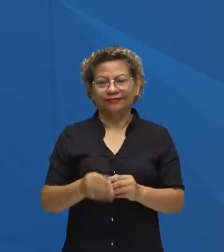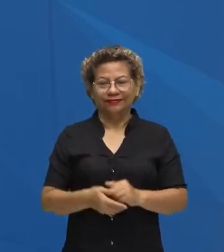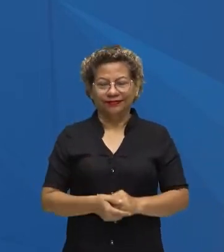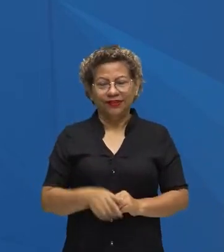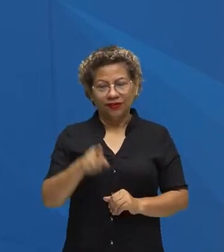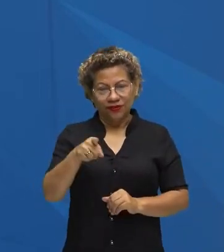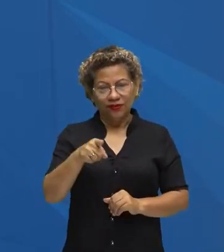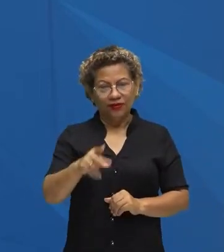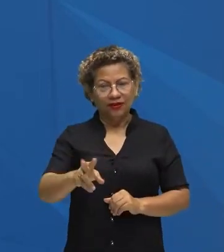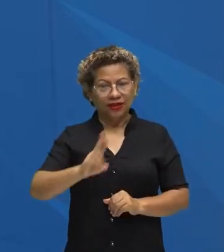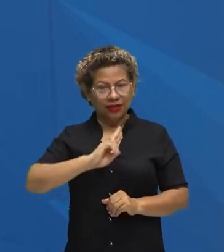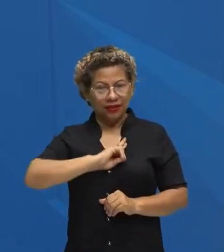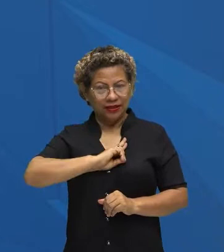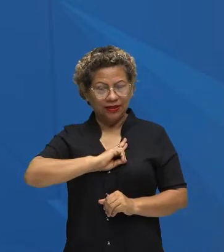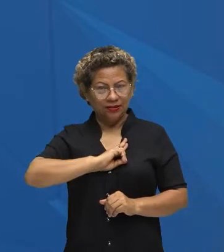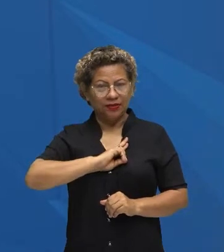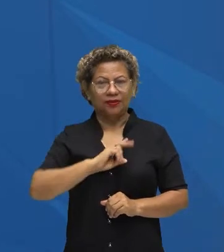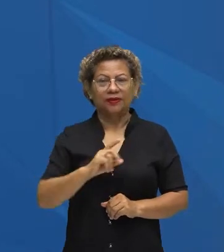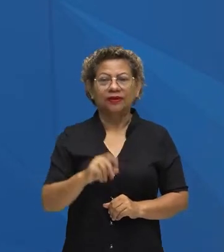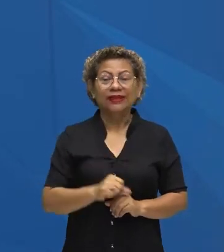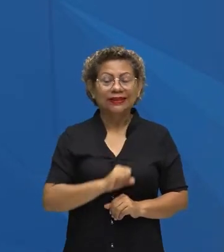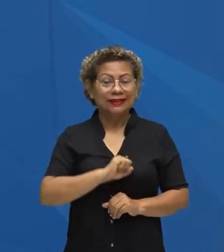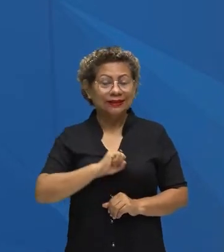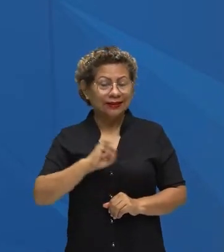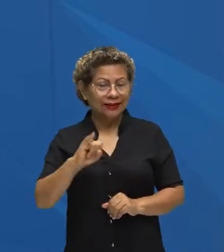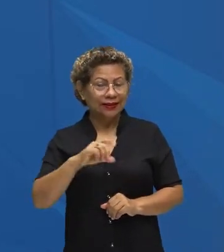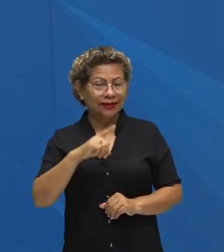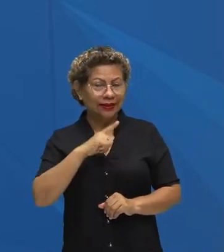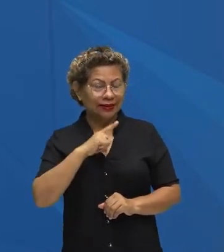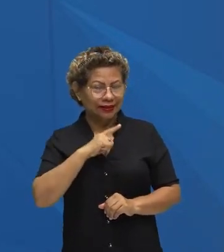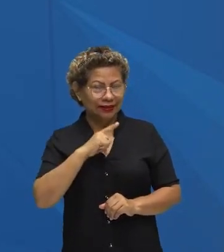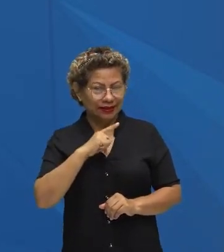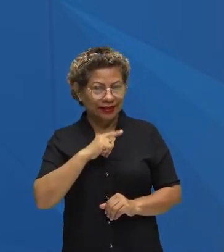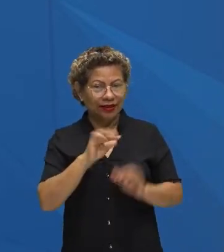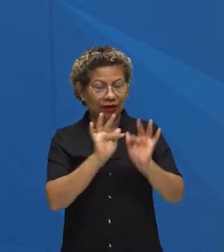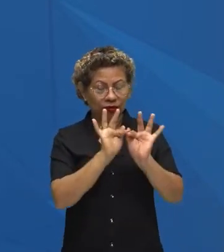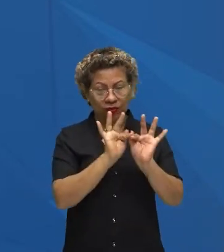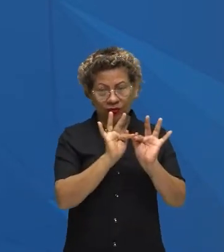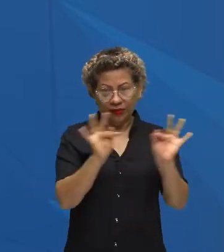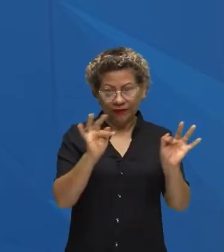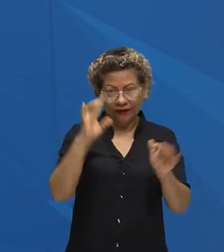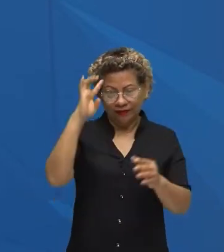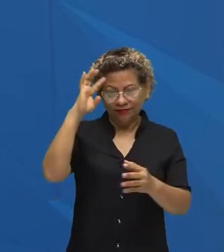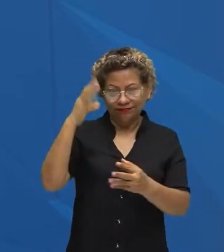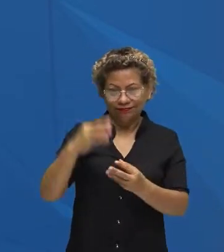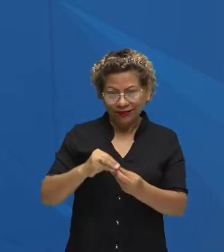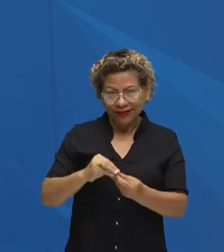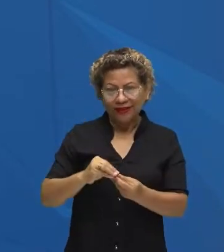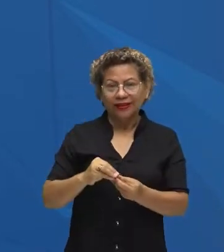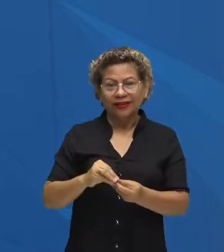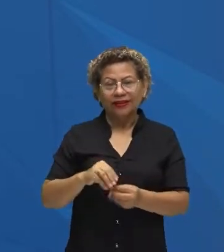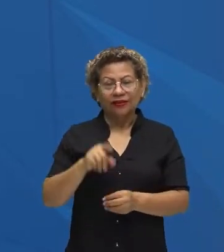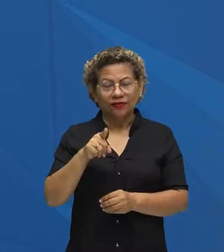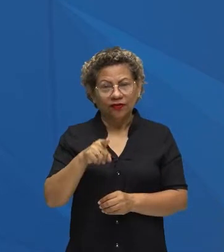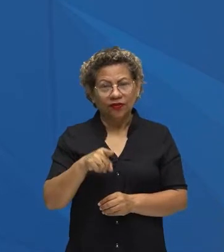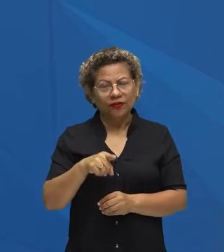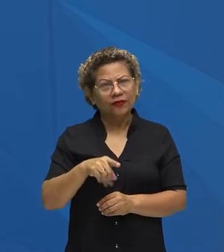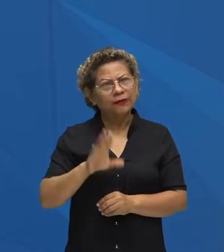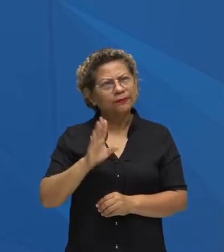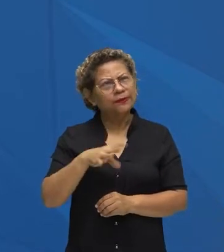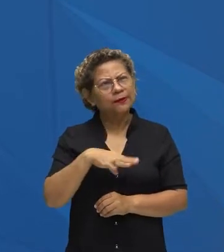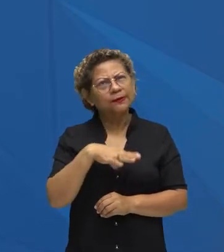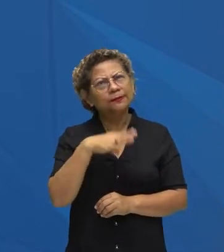vocês respondem, se tem aí, né, algum ditado popular na manga, aquele que é coringa, que serve para